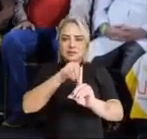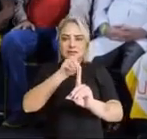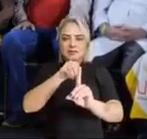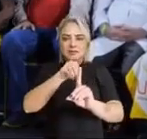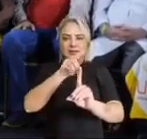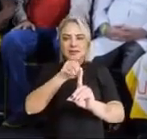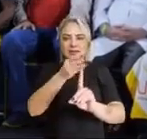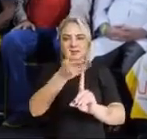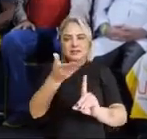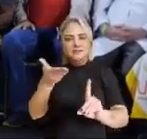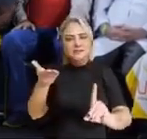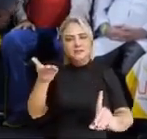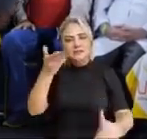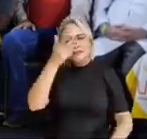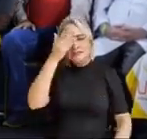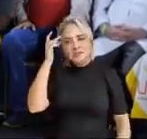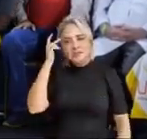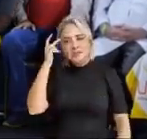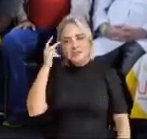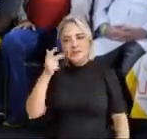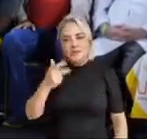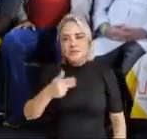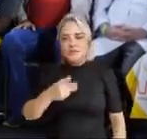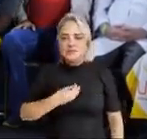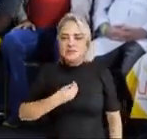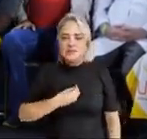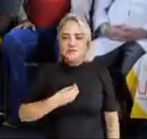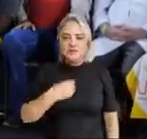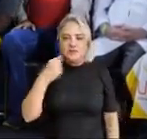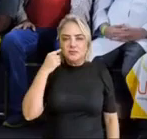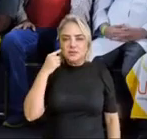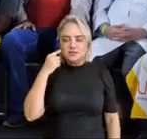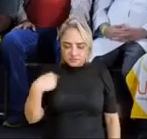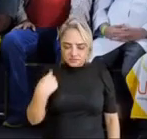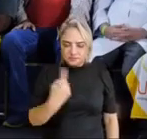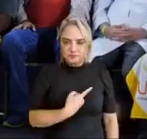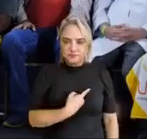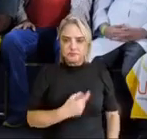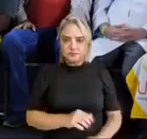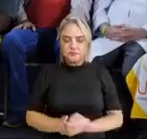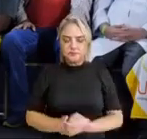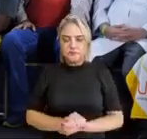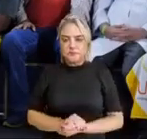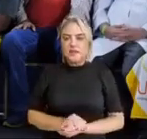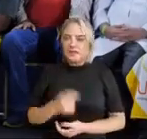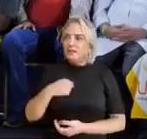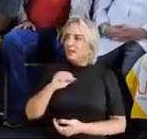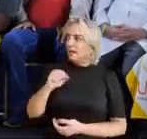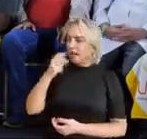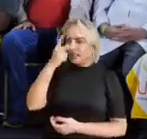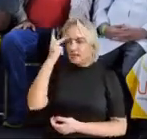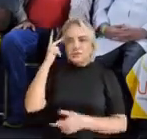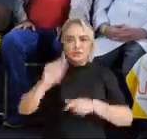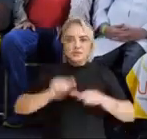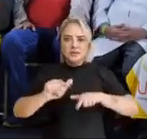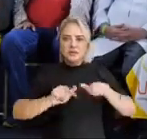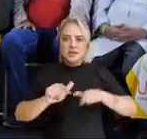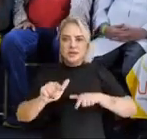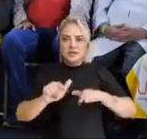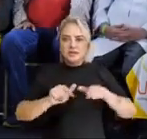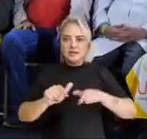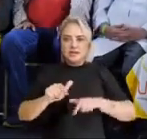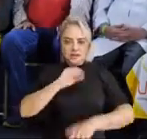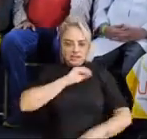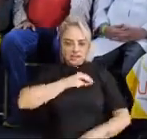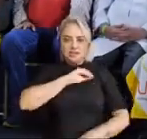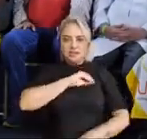que essa gente vive. E eu fico pensando, será que nós Será que as pessoas que estão trabalhando, as pessoas que ganham salário,